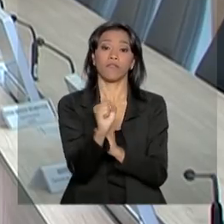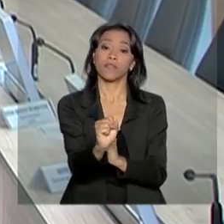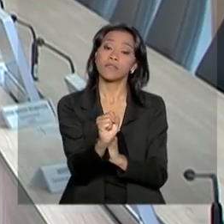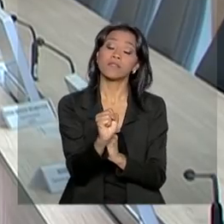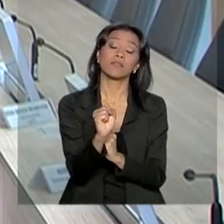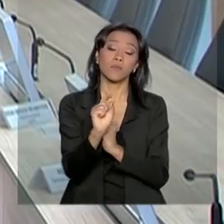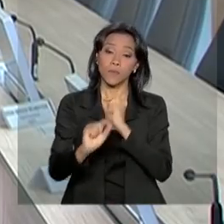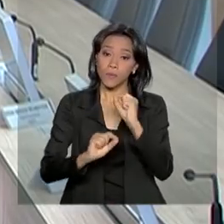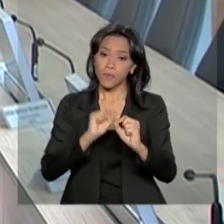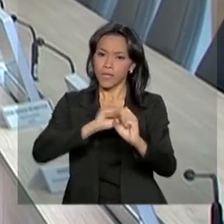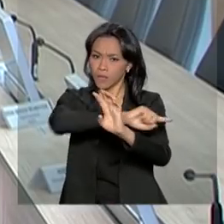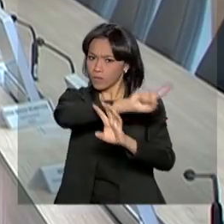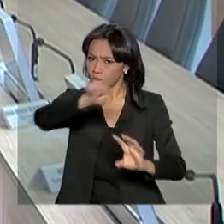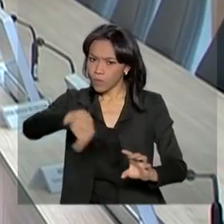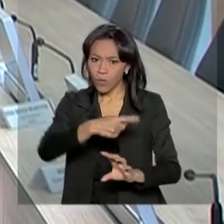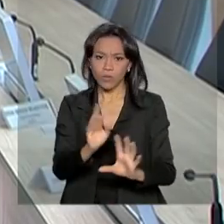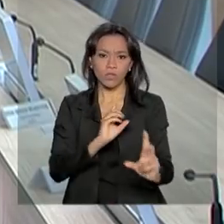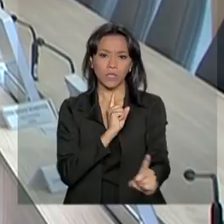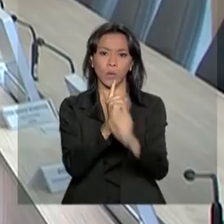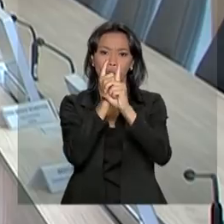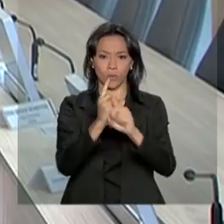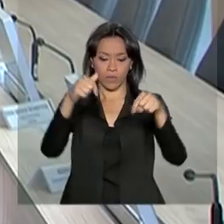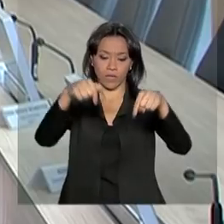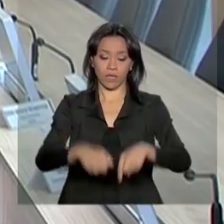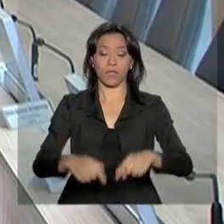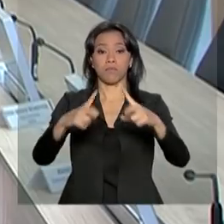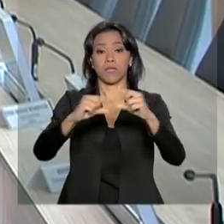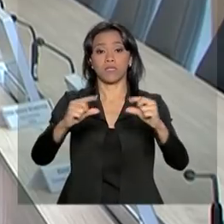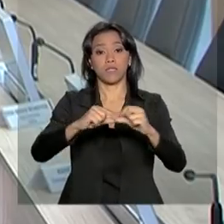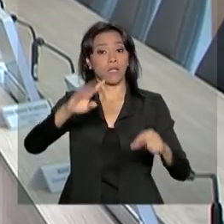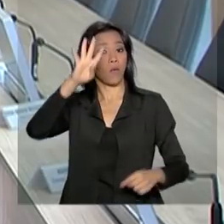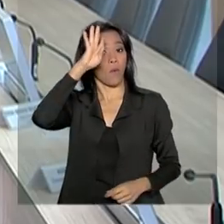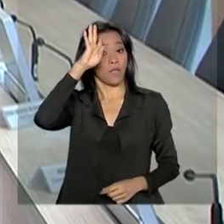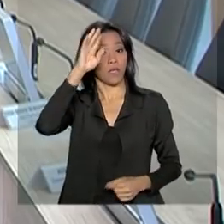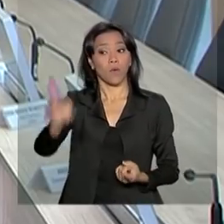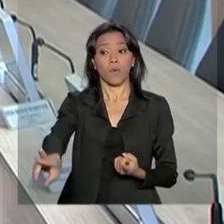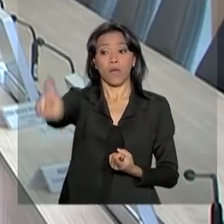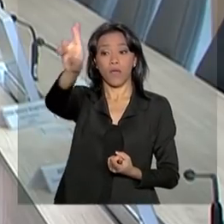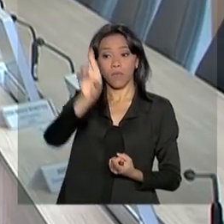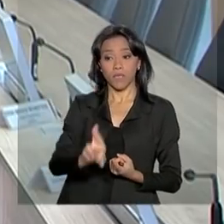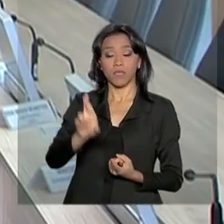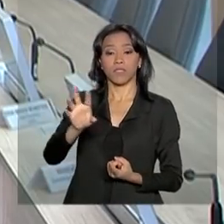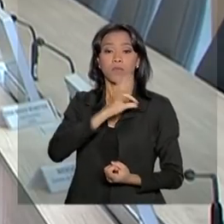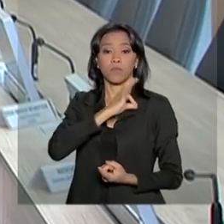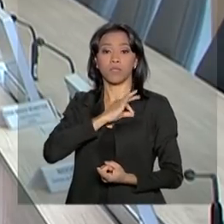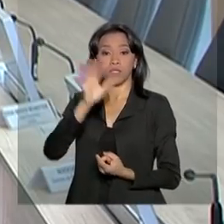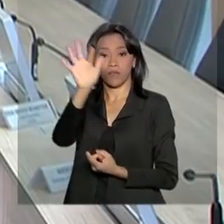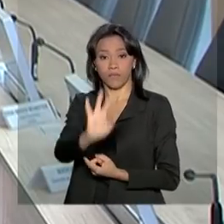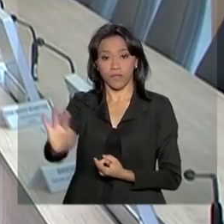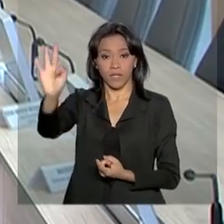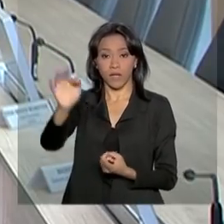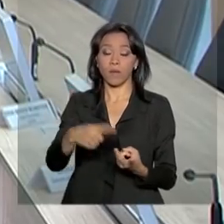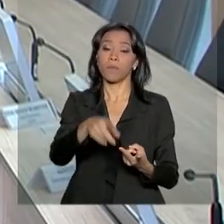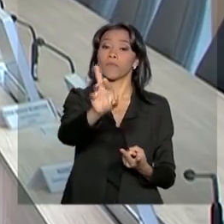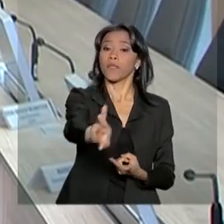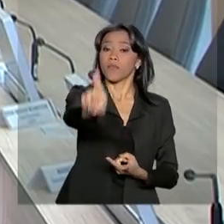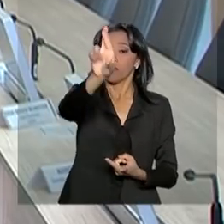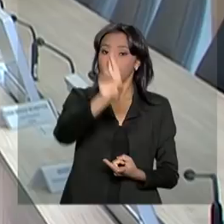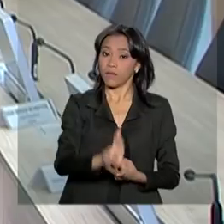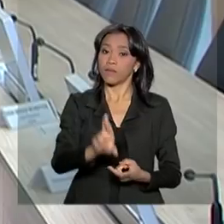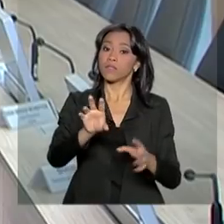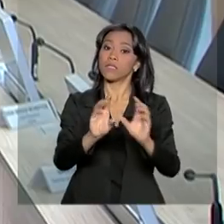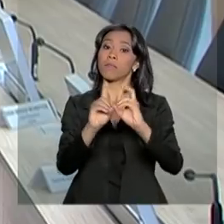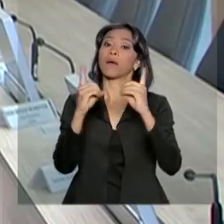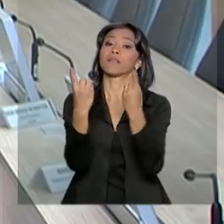Azevedo, se encontram aqui em Brasília nesta quarta-feira com representantes da Polícia Rodoviária Federal e do Departamento